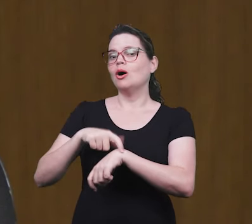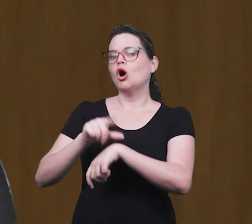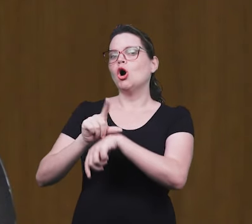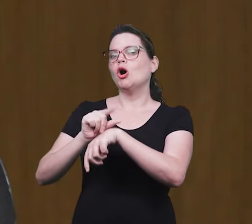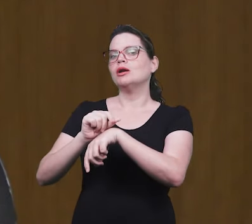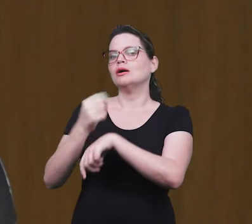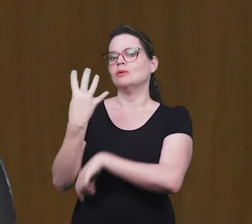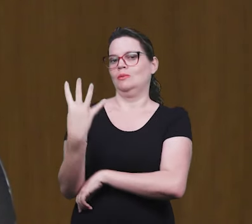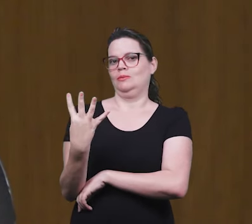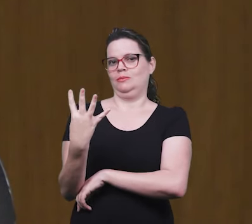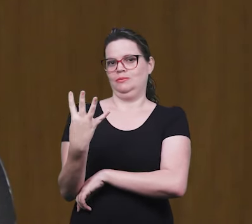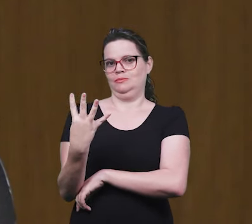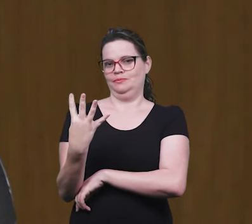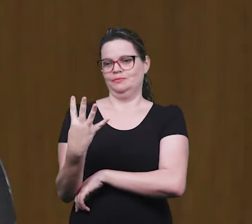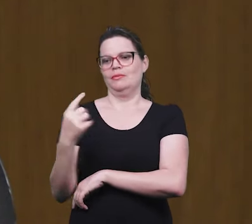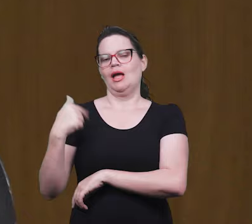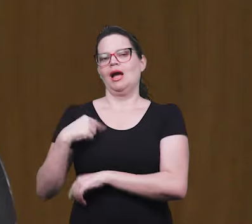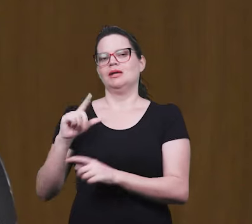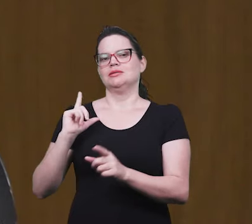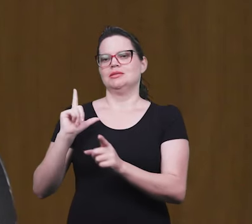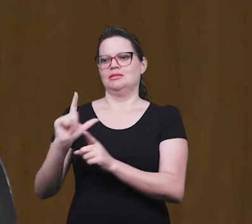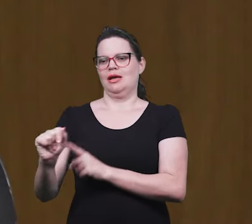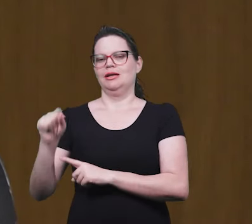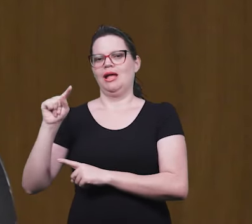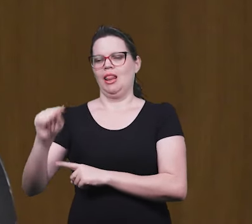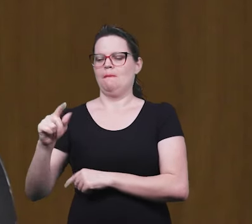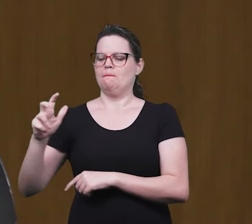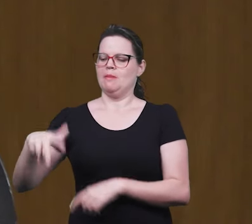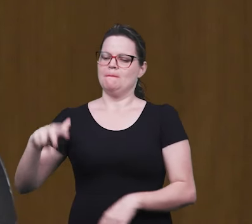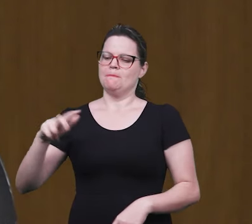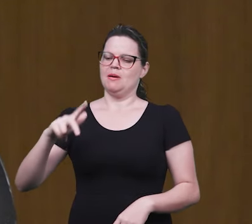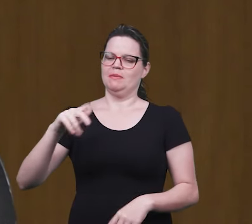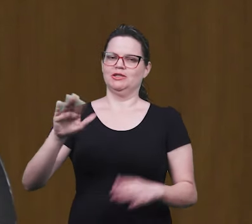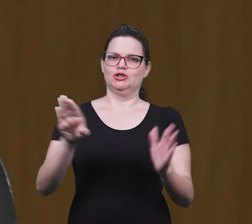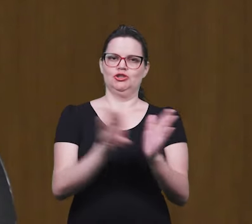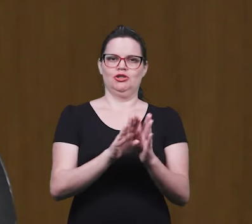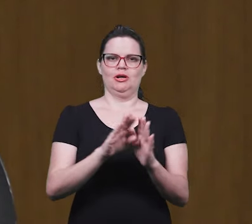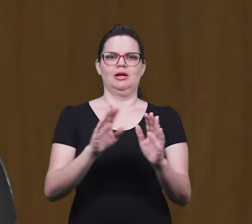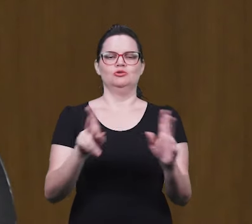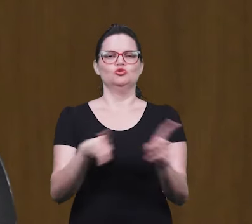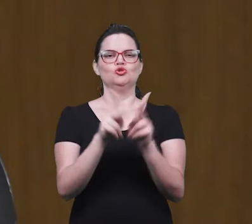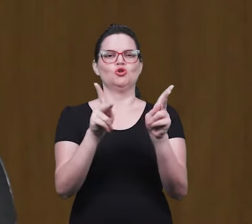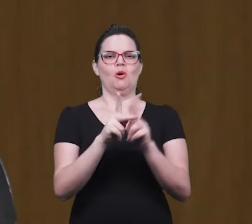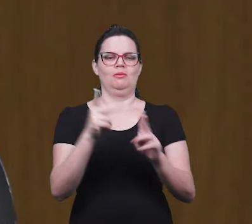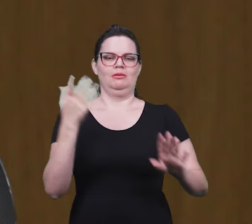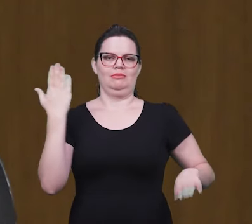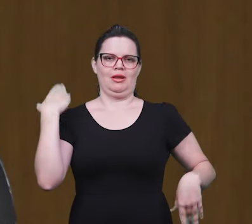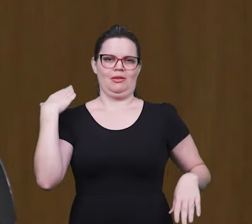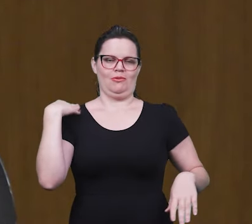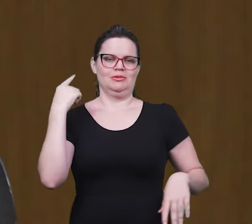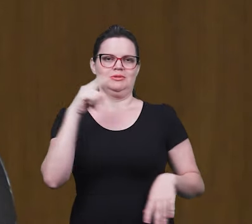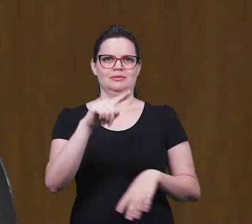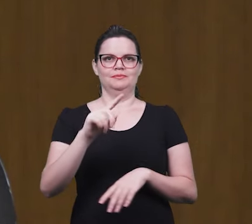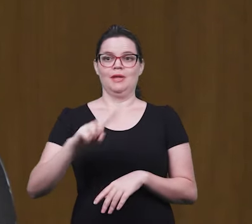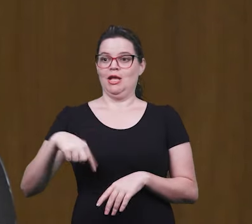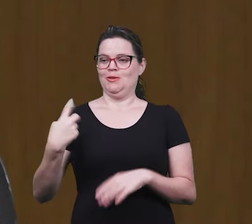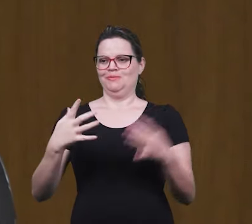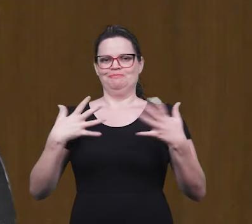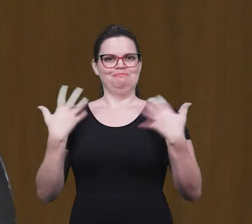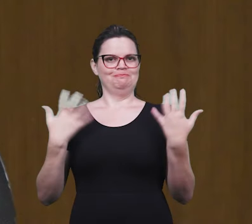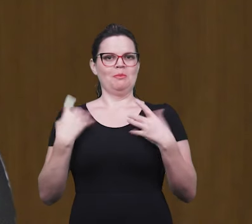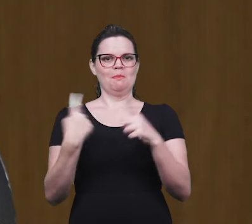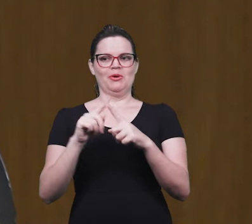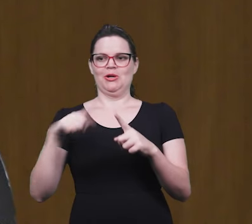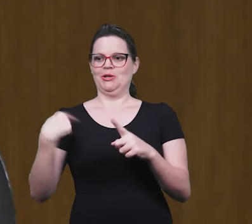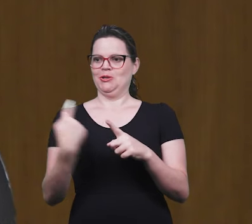gente ia caminhando ali do Shopping da Terra ao Shopping Praia da Costa. Mas numa alegria. Porque a gente ia orar. E a